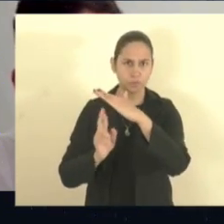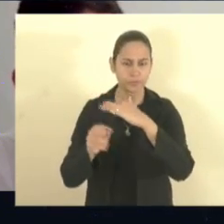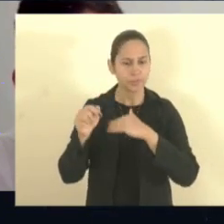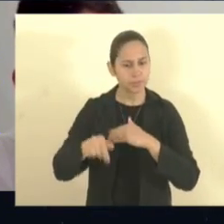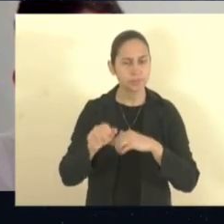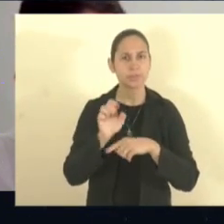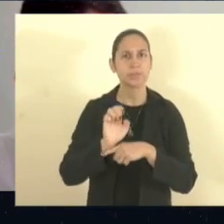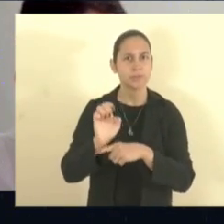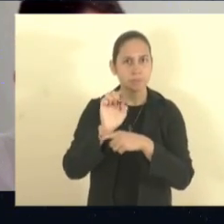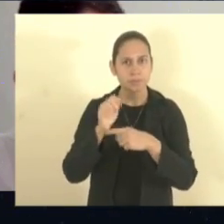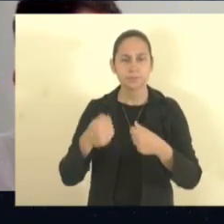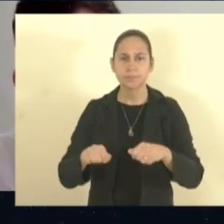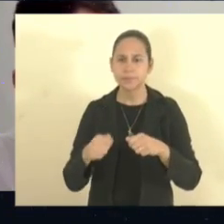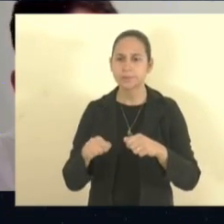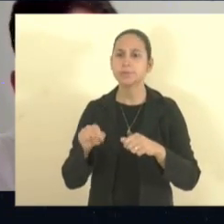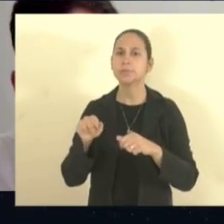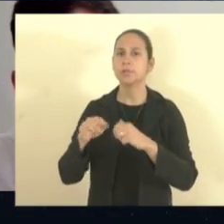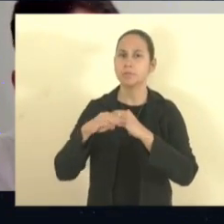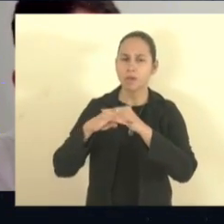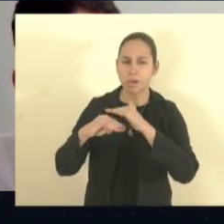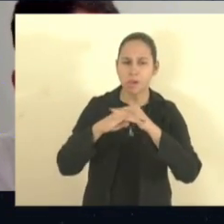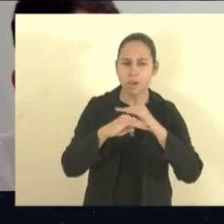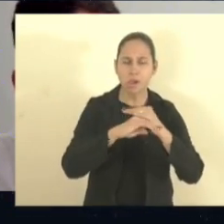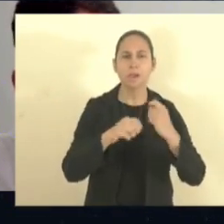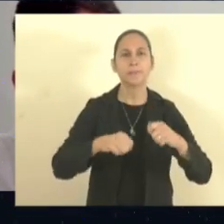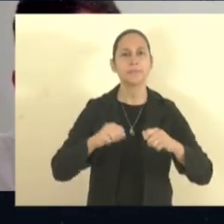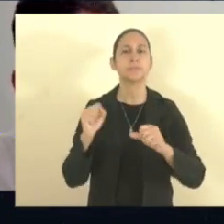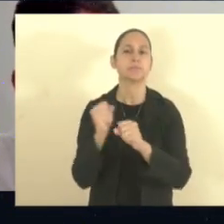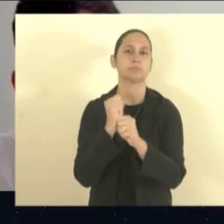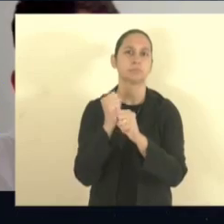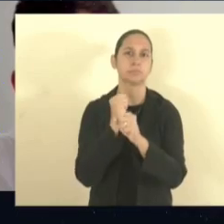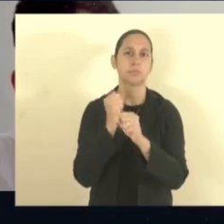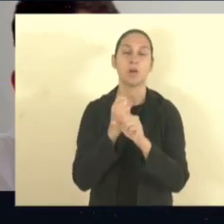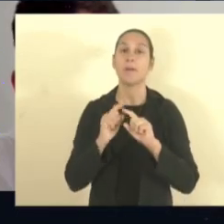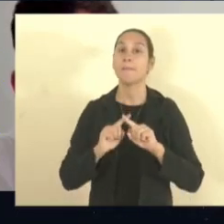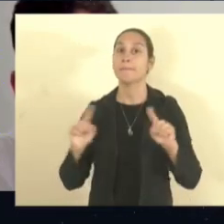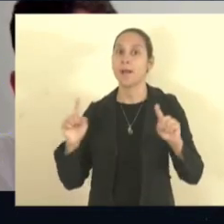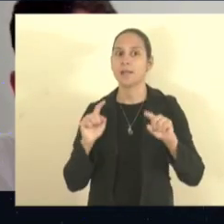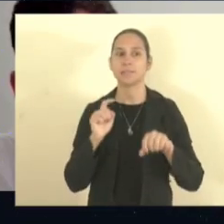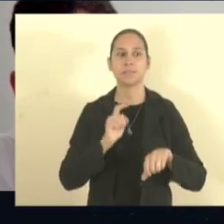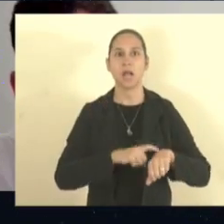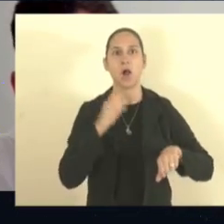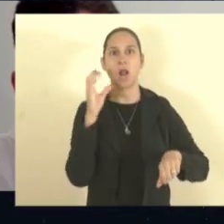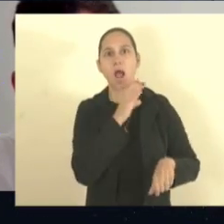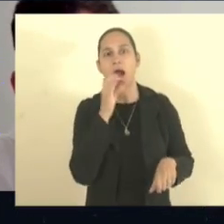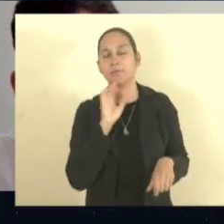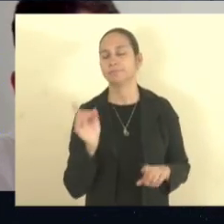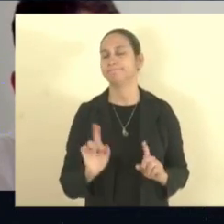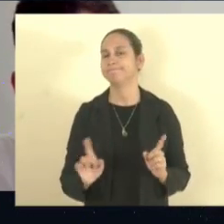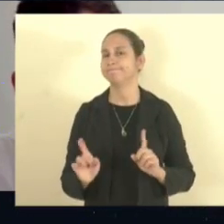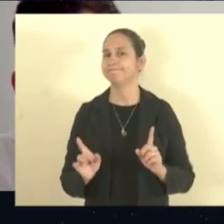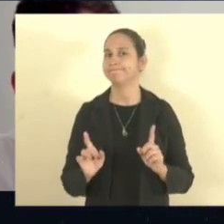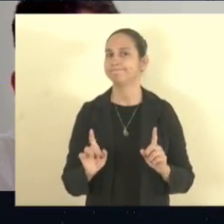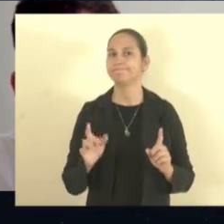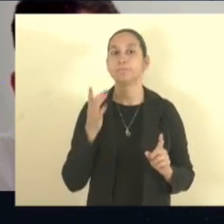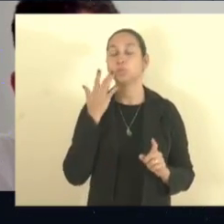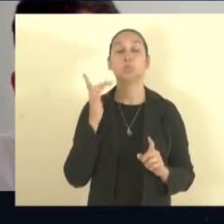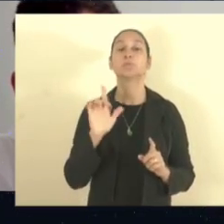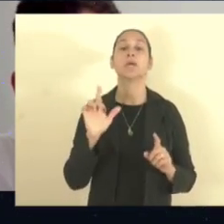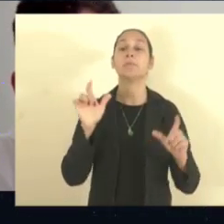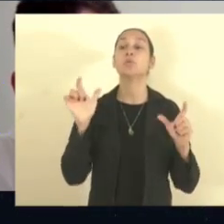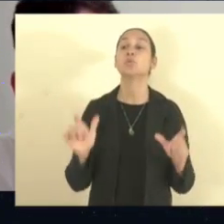Santo realmente é uma malha viária antiga que precisa de investimentos, mas não dessa forma. Tanto é que nós não sabemos onde vai ser